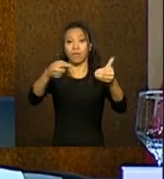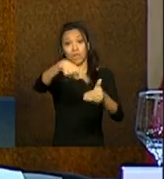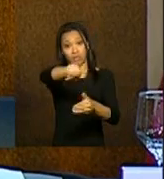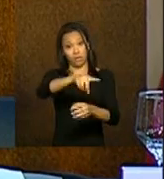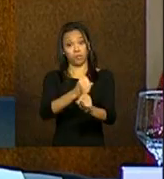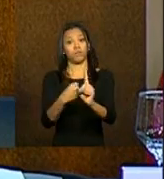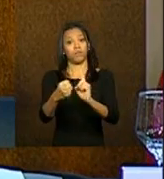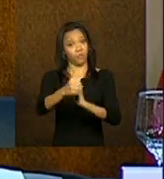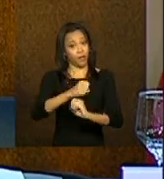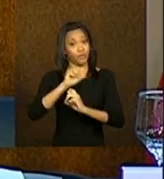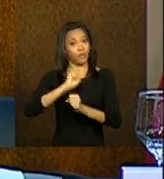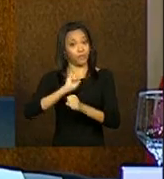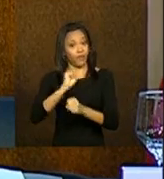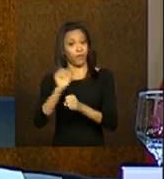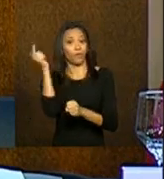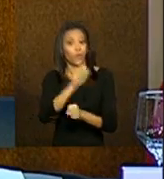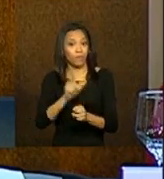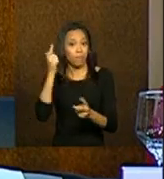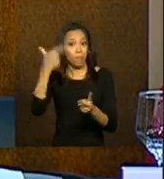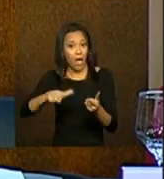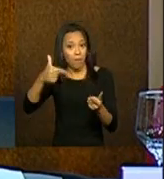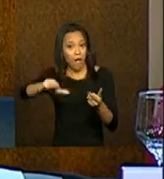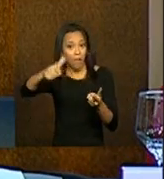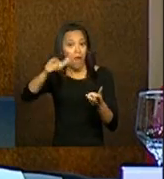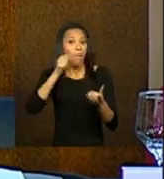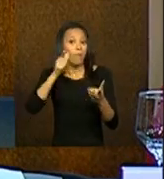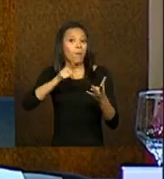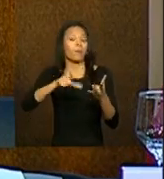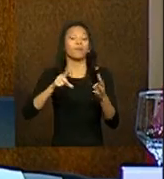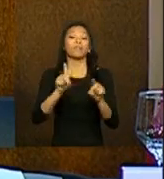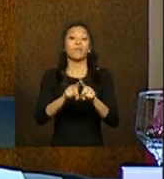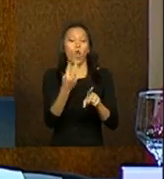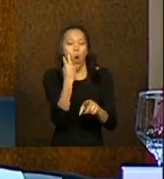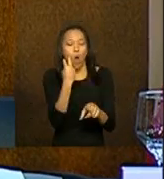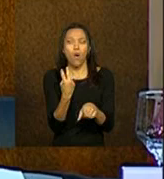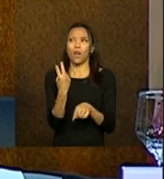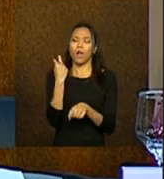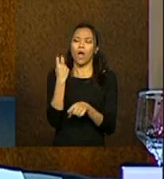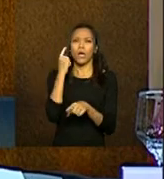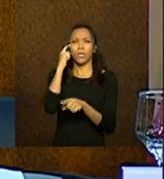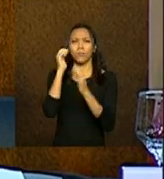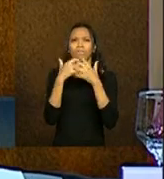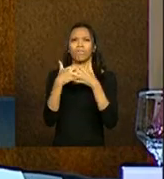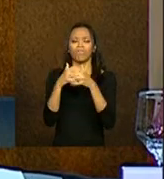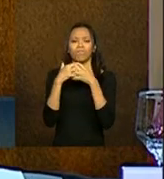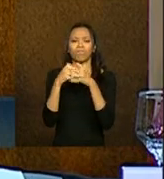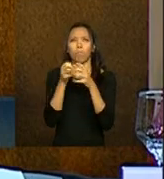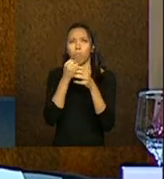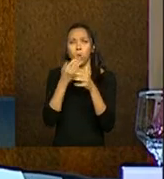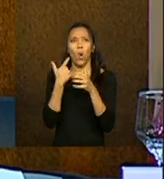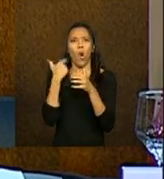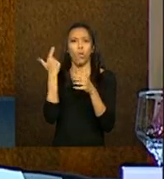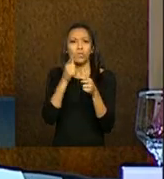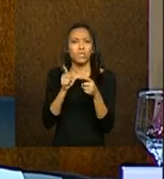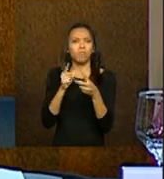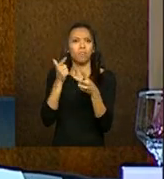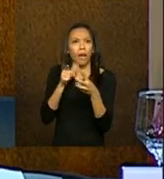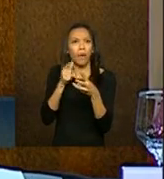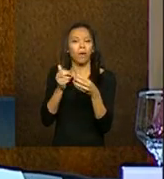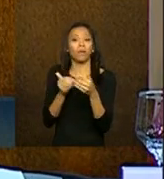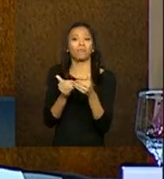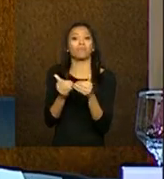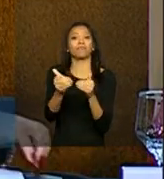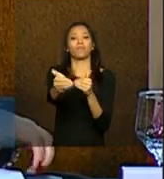espera alcançar, mas também olhar para trás e ver tudo que nós já conseguimos andar nos últimos 12